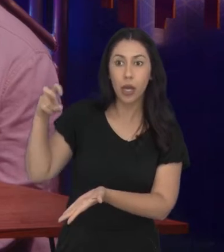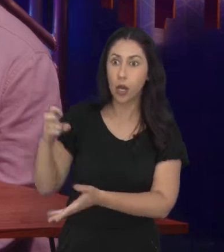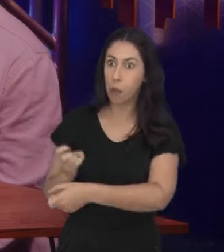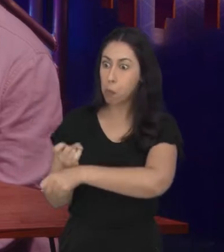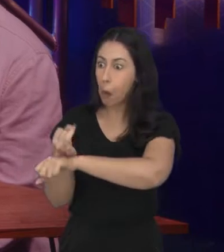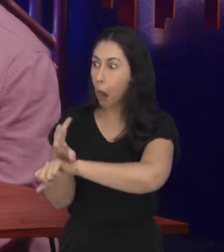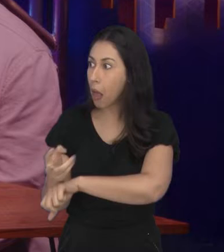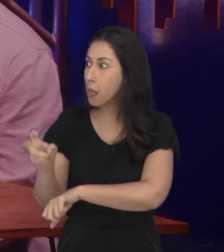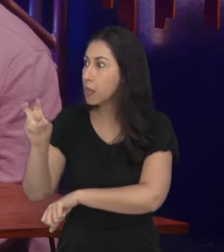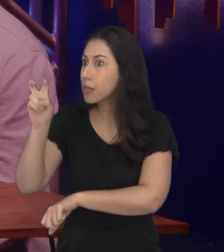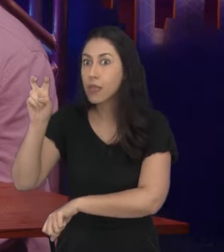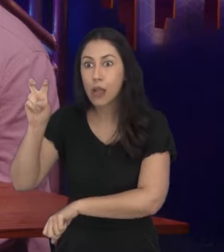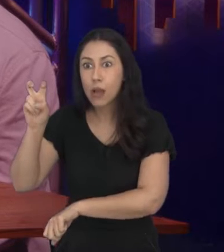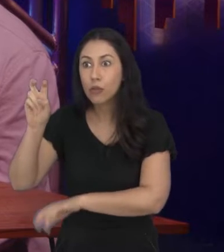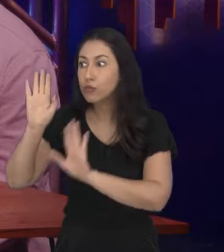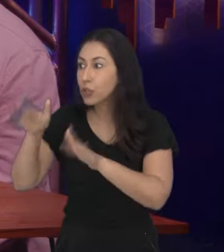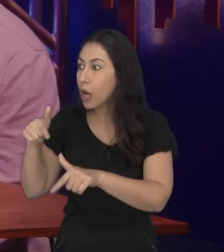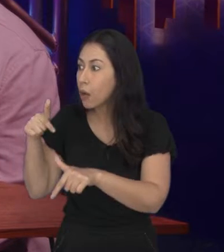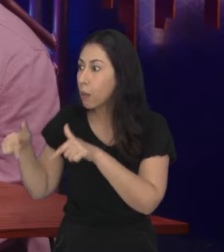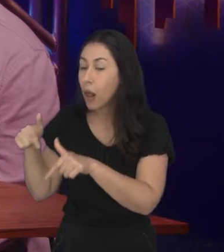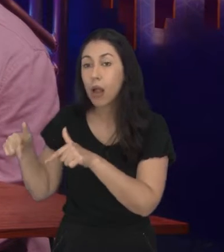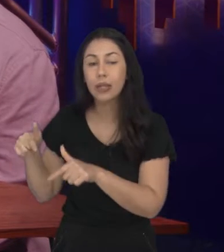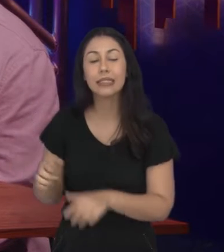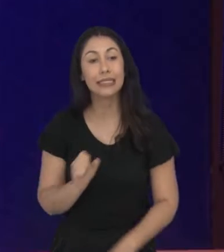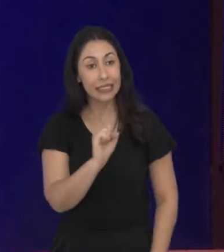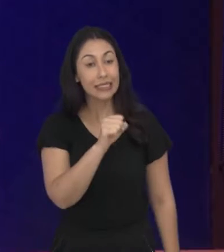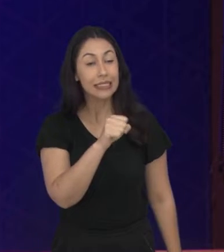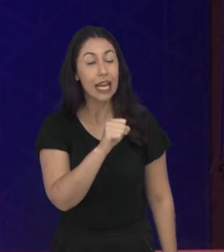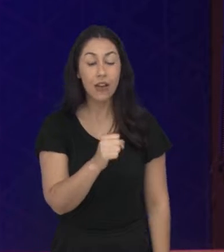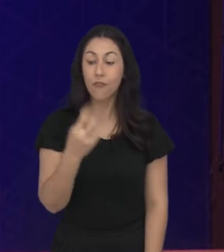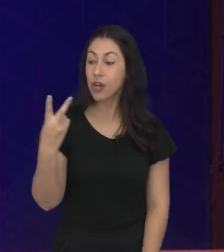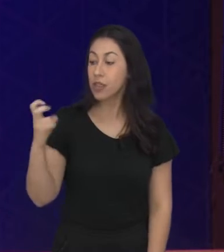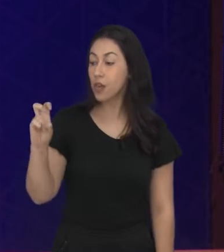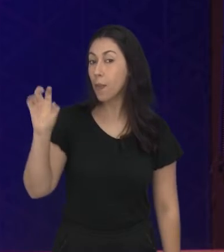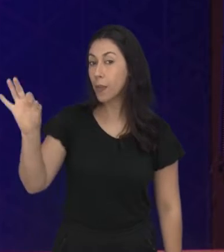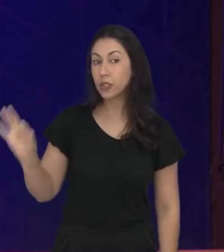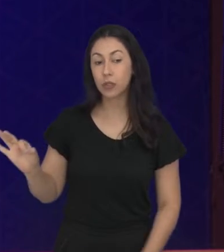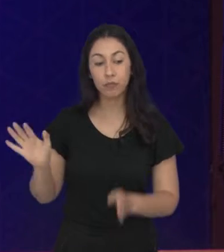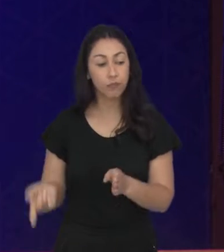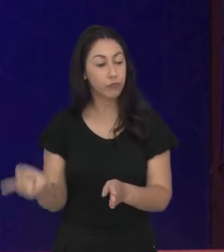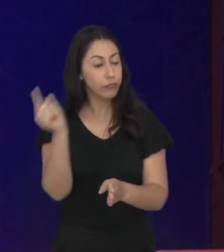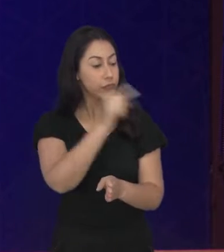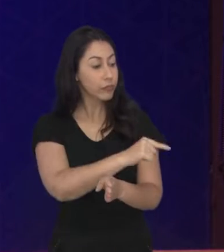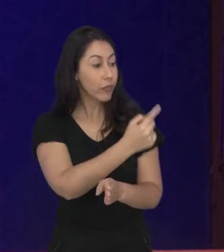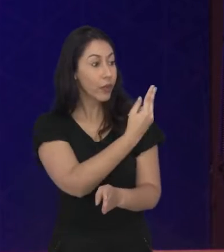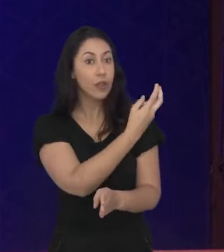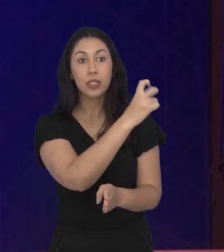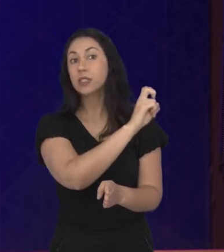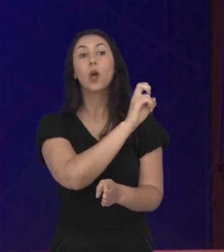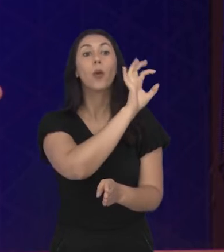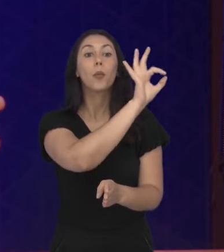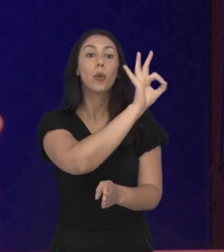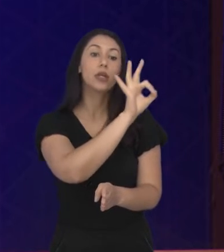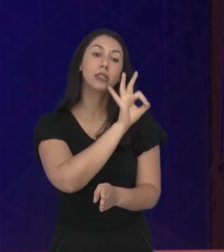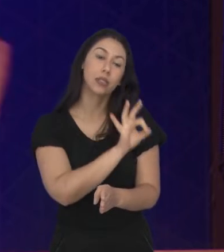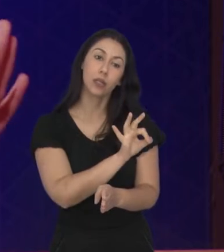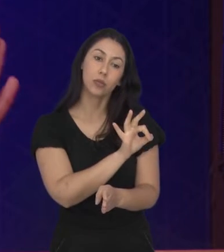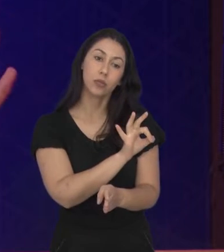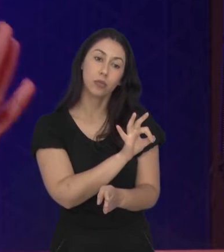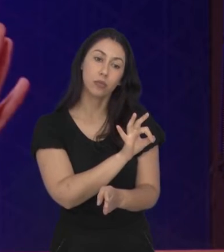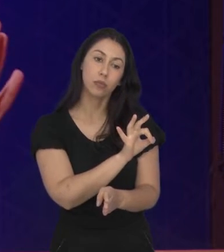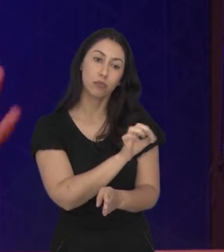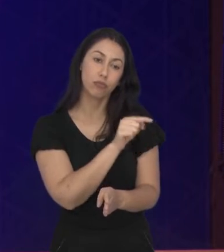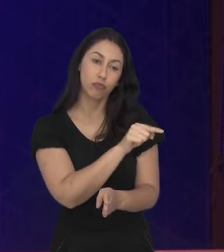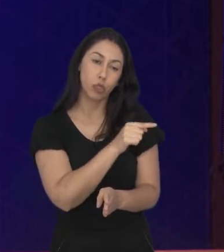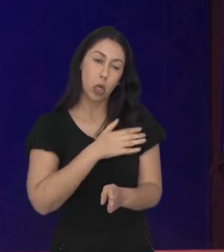5 da manhã, né? É a galera das 5 da manhã, então, assim, 25% da população. Aí tem mais 25% da população que é vespertina, então essa galera